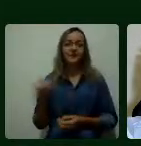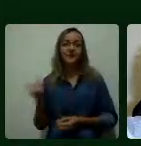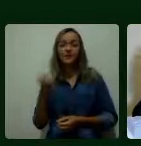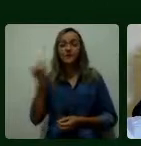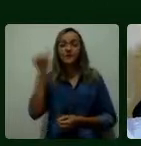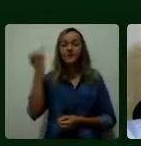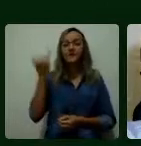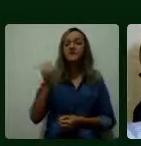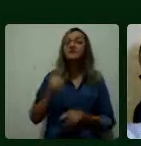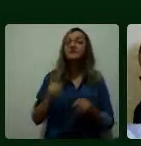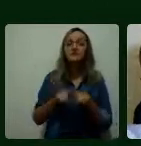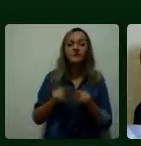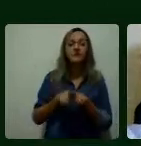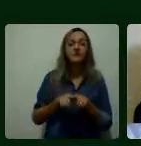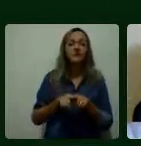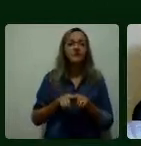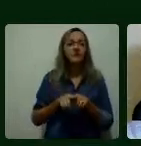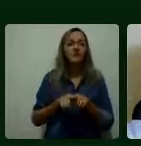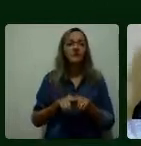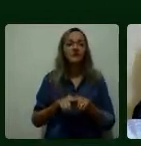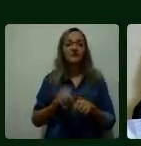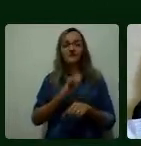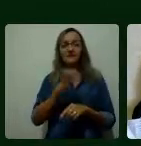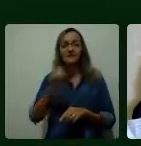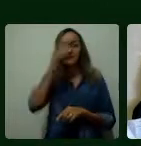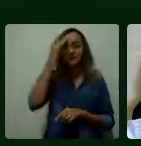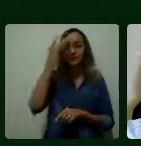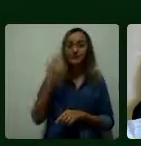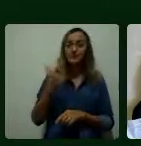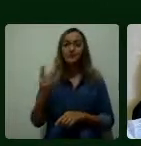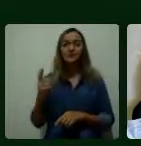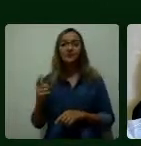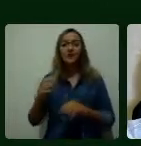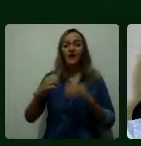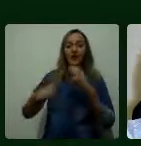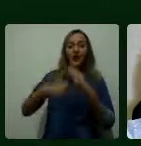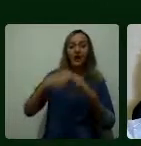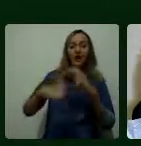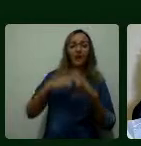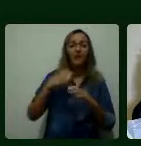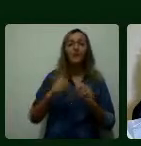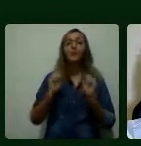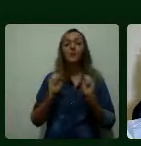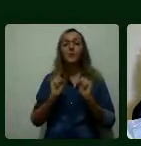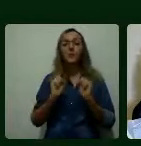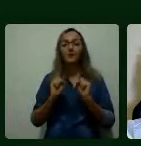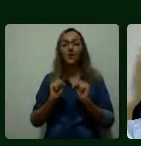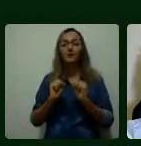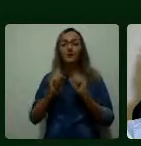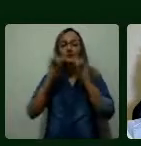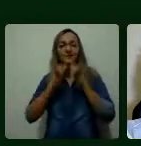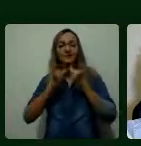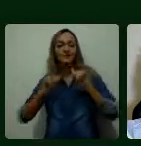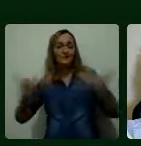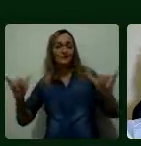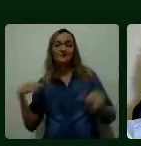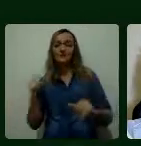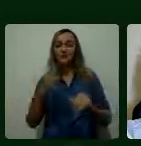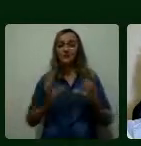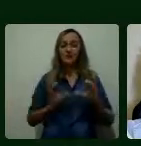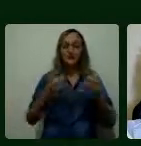para a caixa de promoção, caixa de outros e-mails. É, então, verifiquem. Caso contrário, é só vocês mandarem